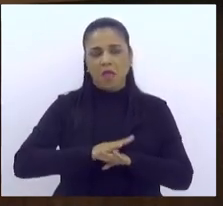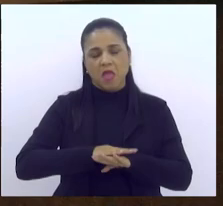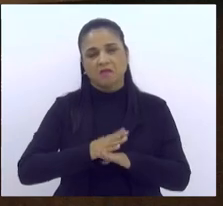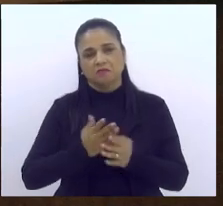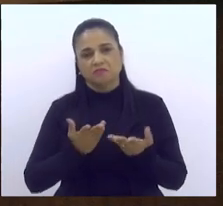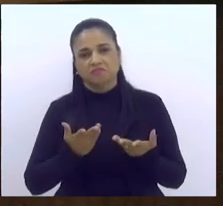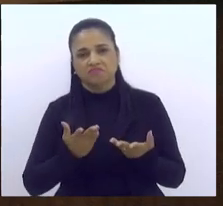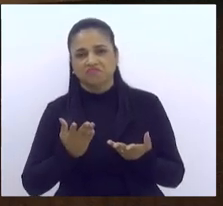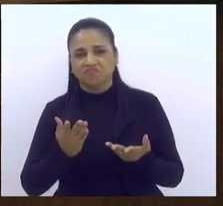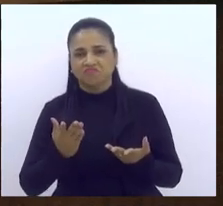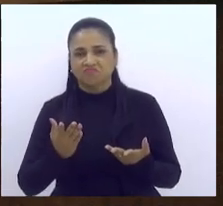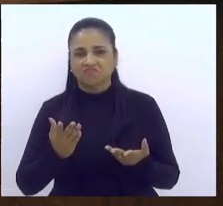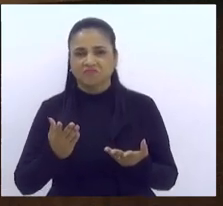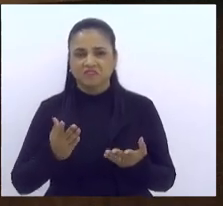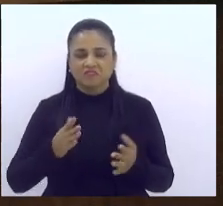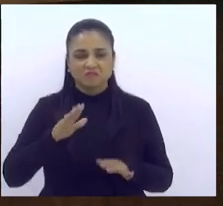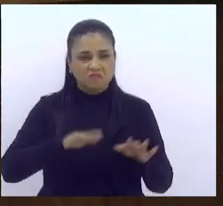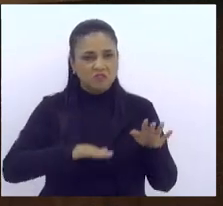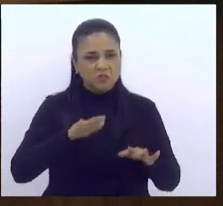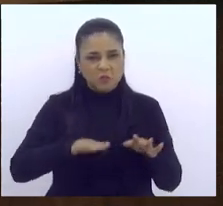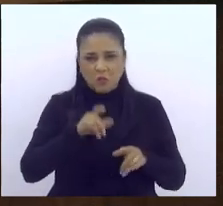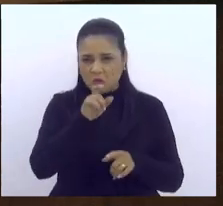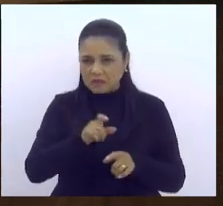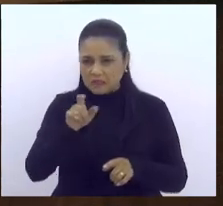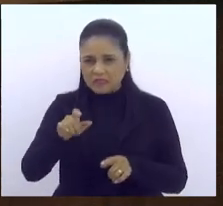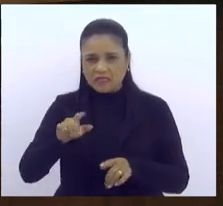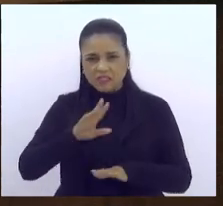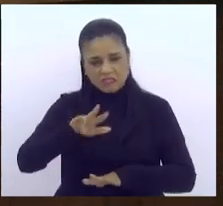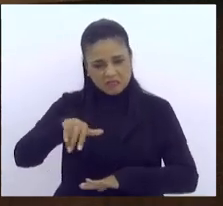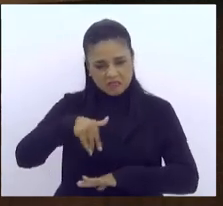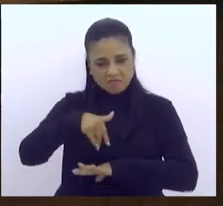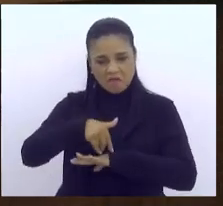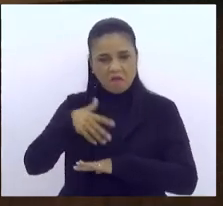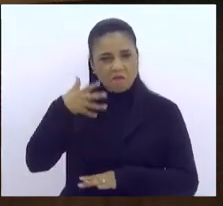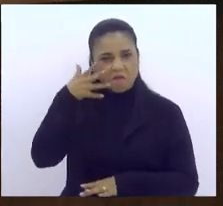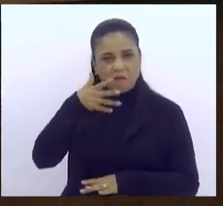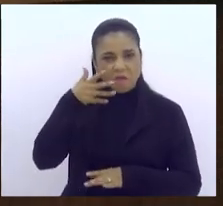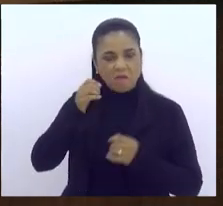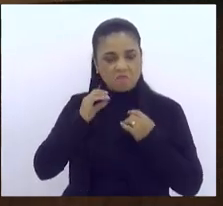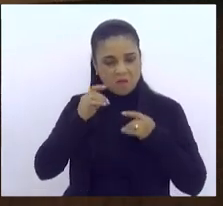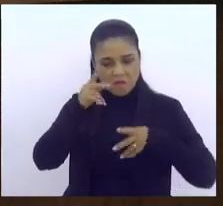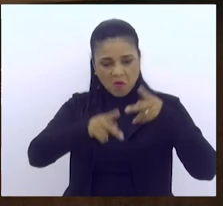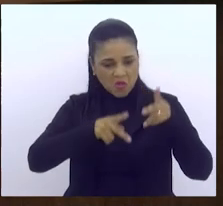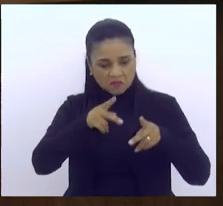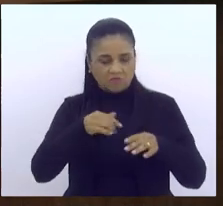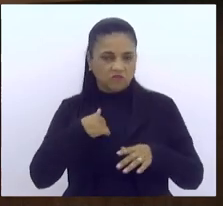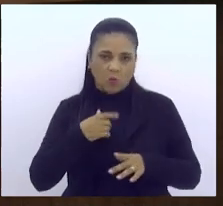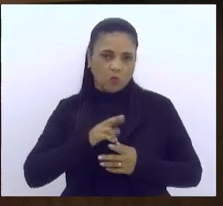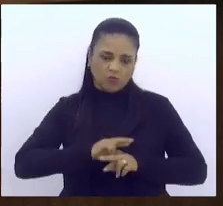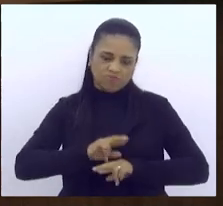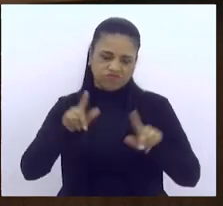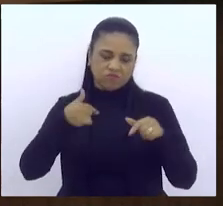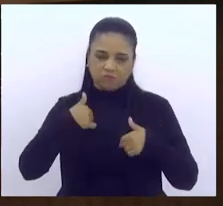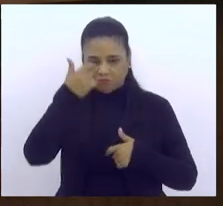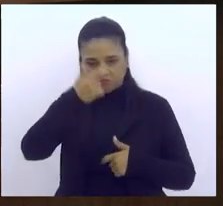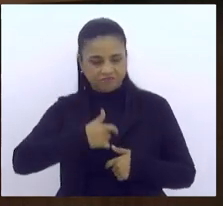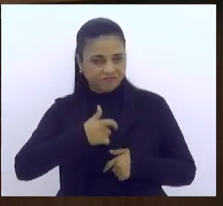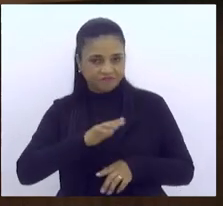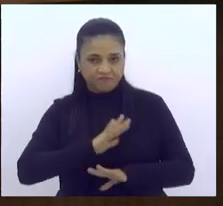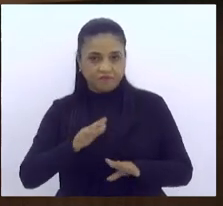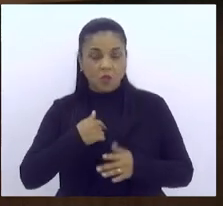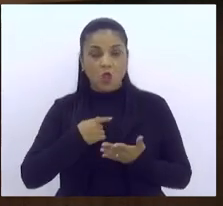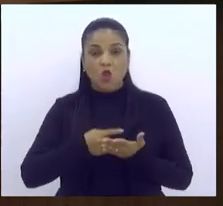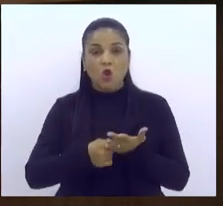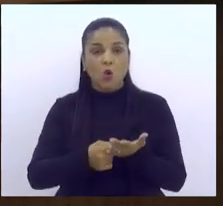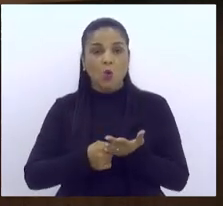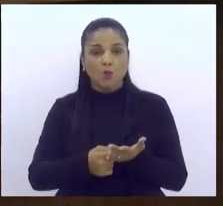agora, às vezes as pessoas acham que tem que vir aqui para fazer uma declaração para o seu público. Eu não faço isso. Eu não tenho